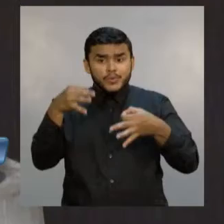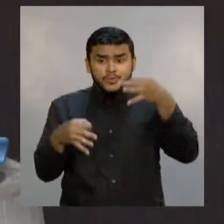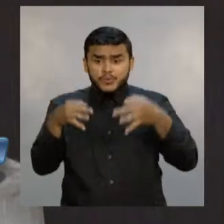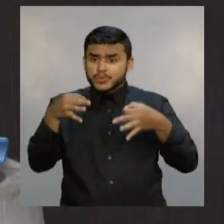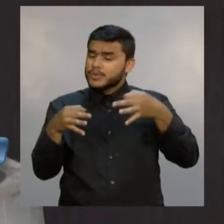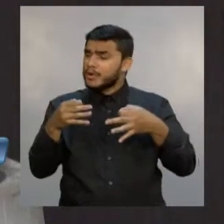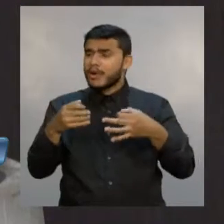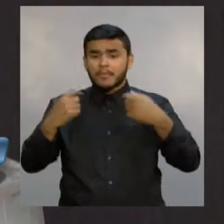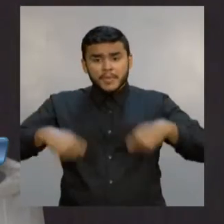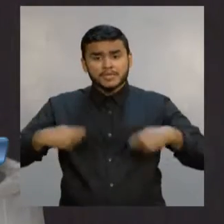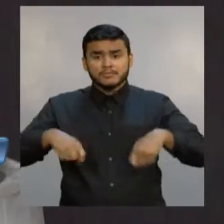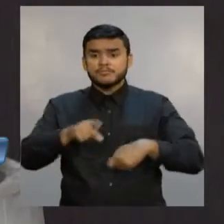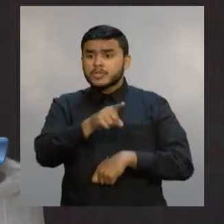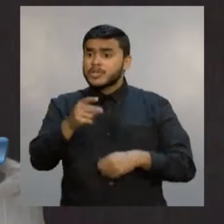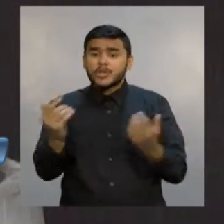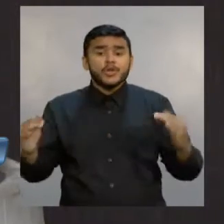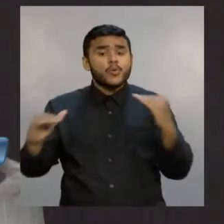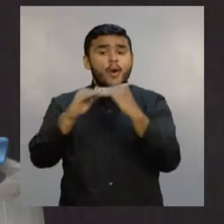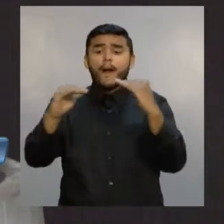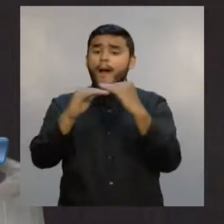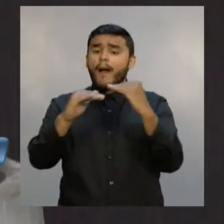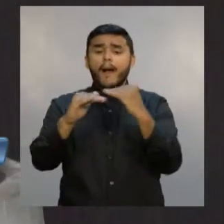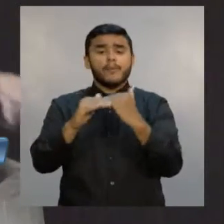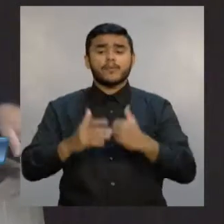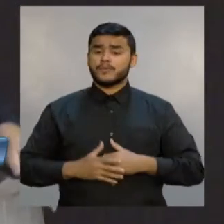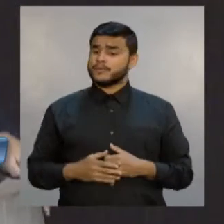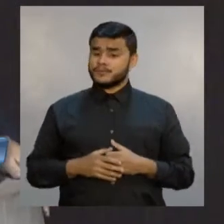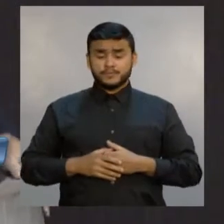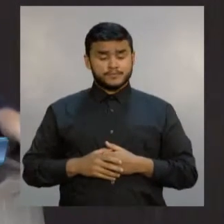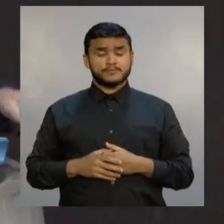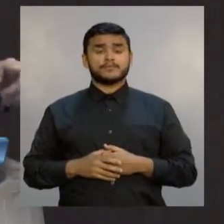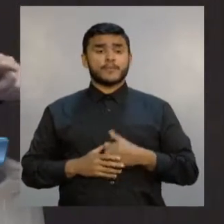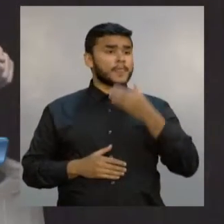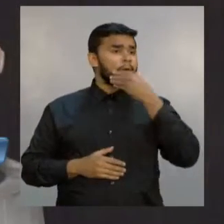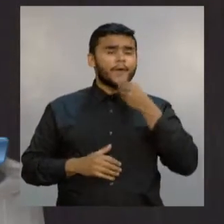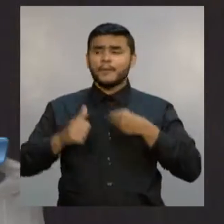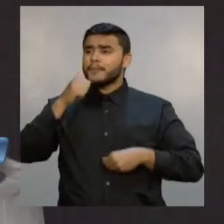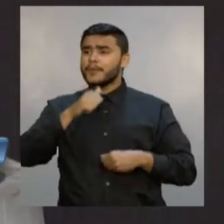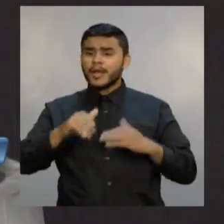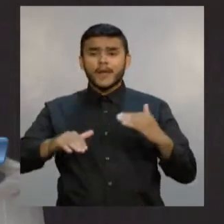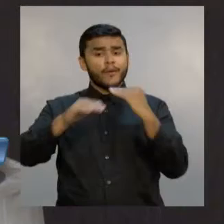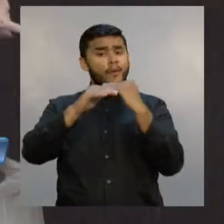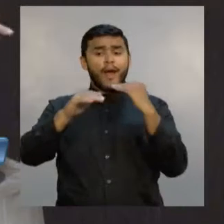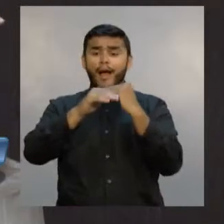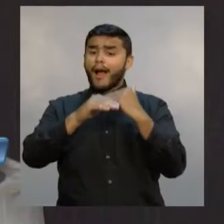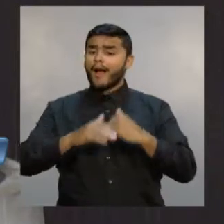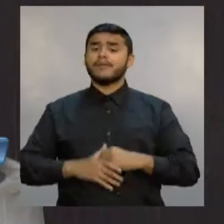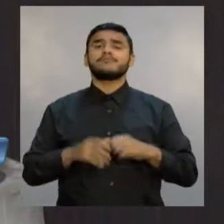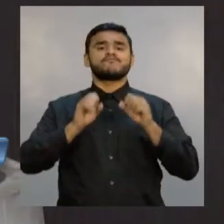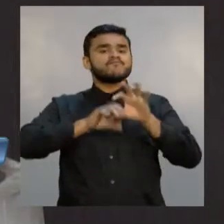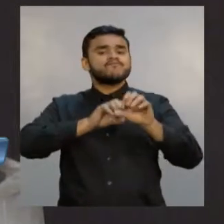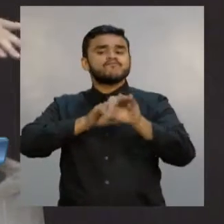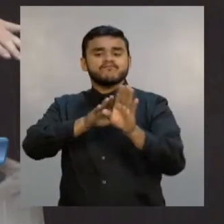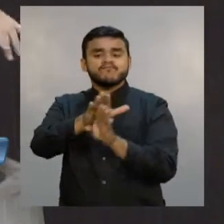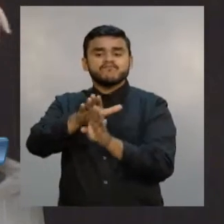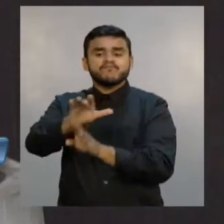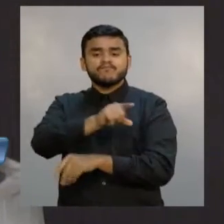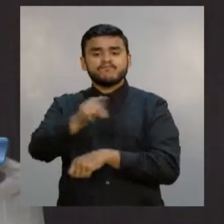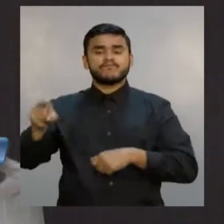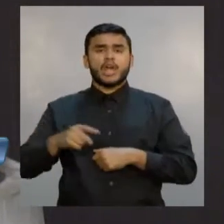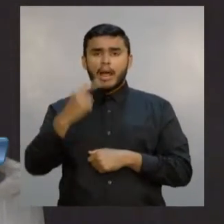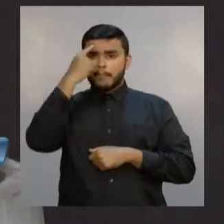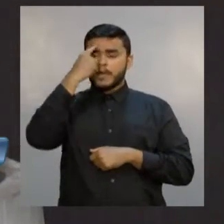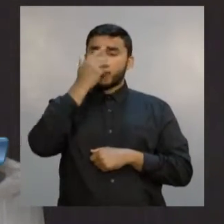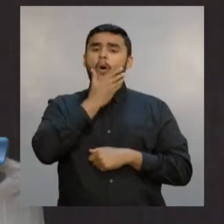gênero. Que, quando muitas vezes homens e mulheres são educados para a apartação, para a